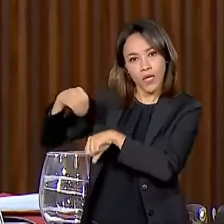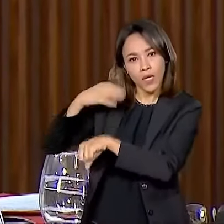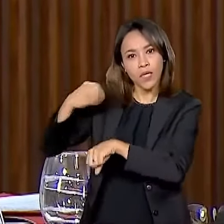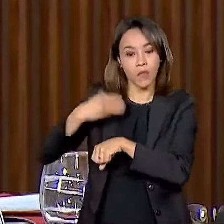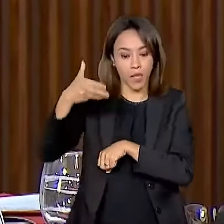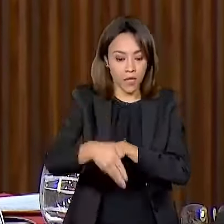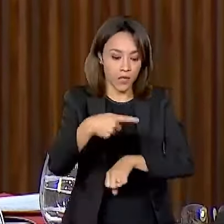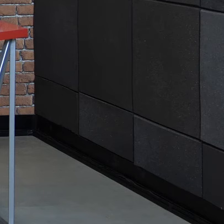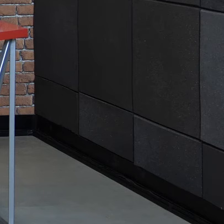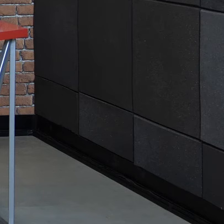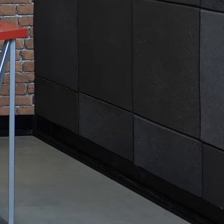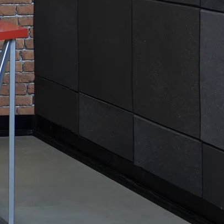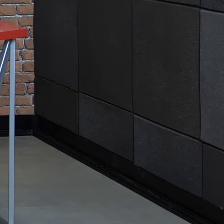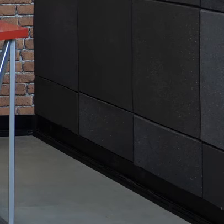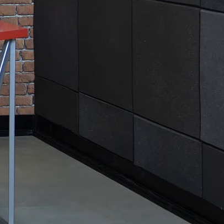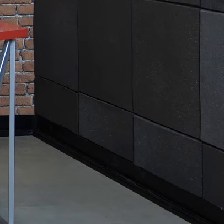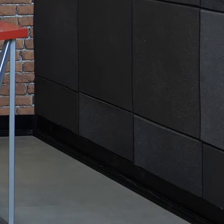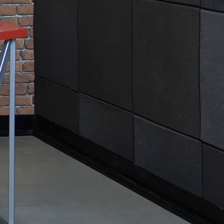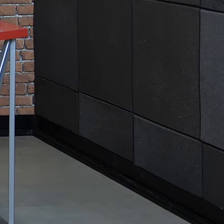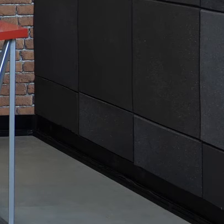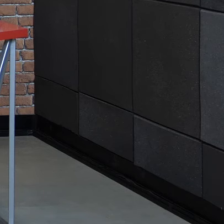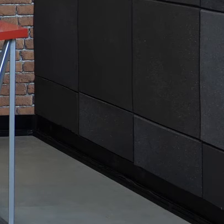cresça de forma sustentável.